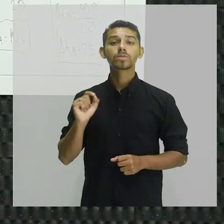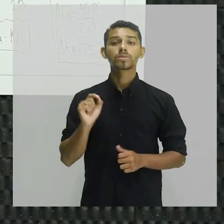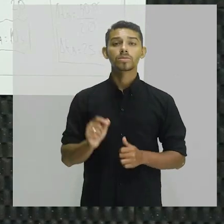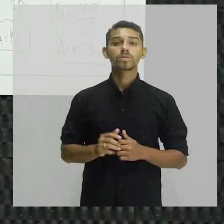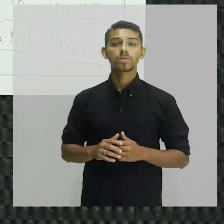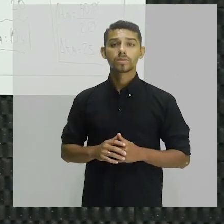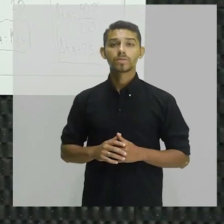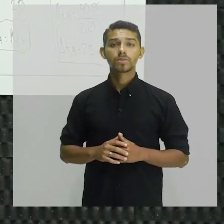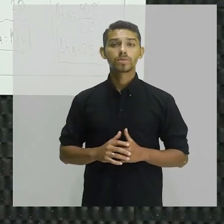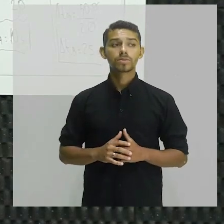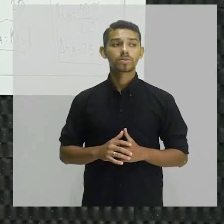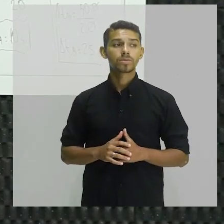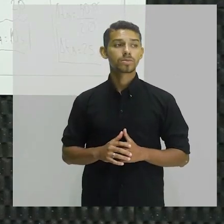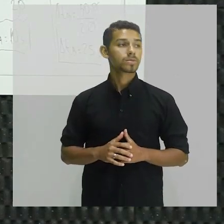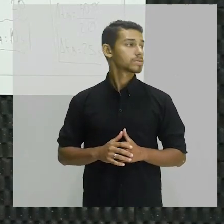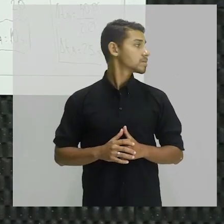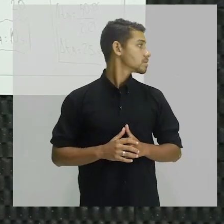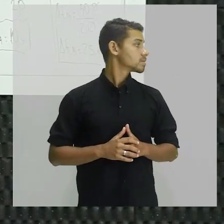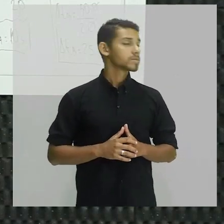dar